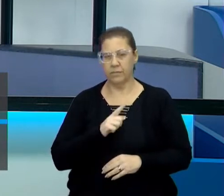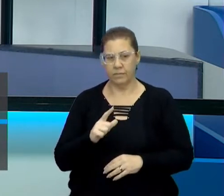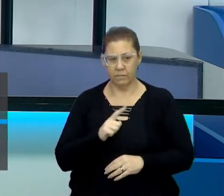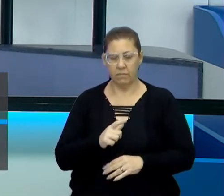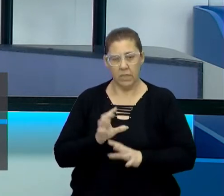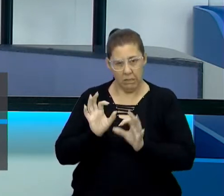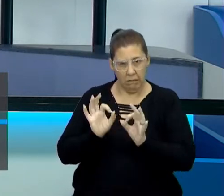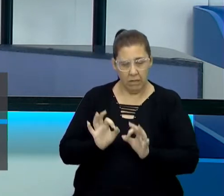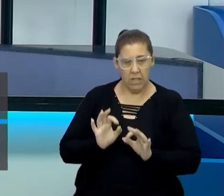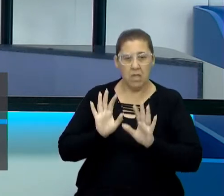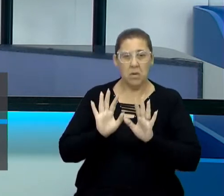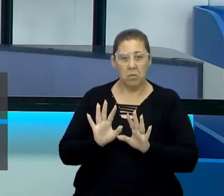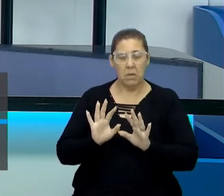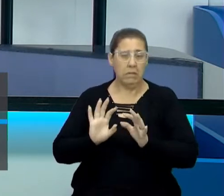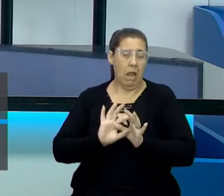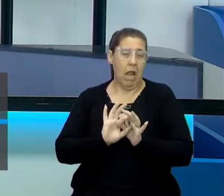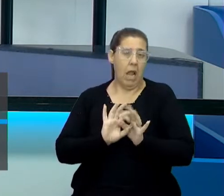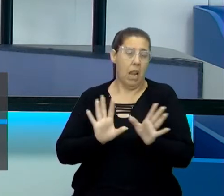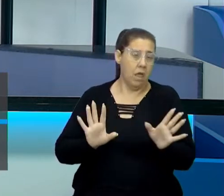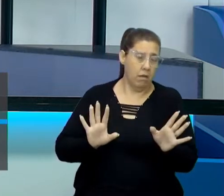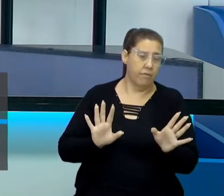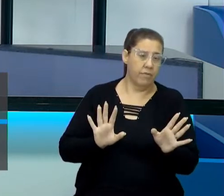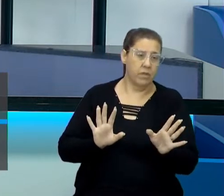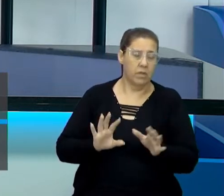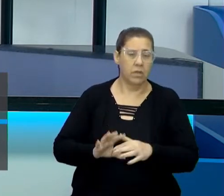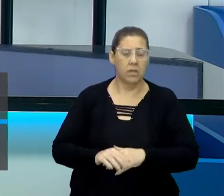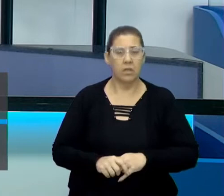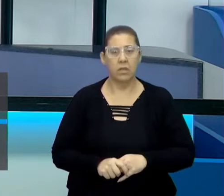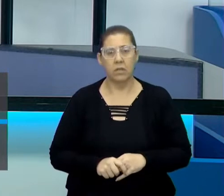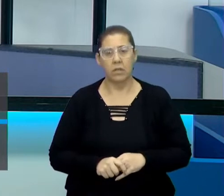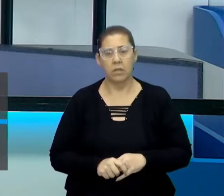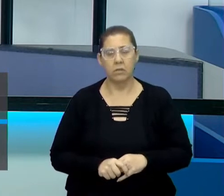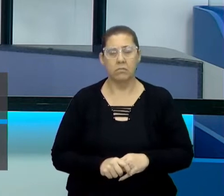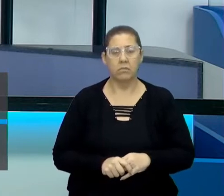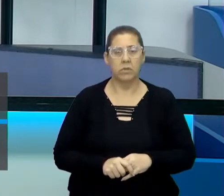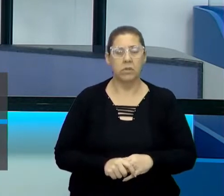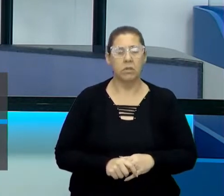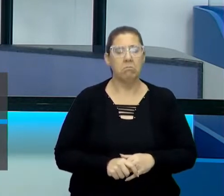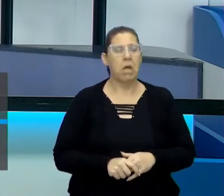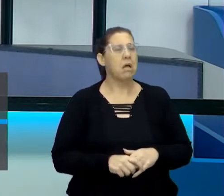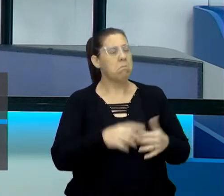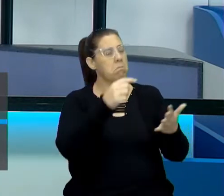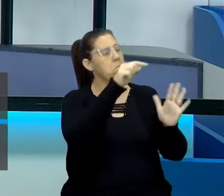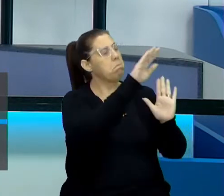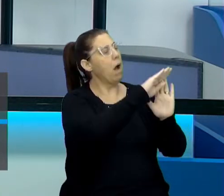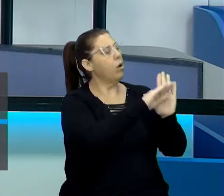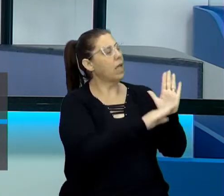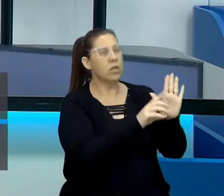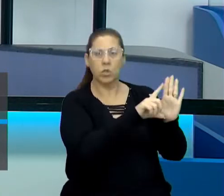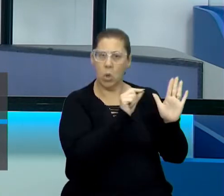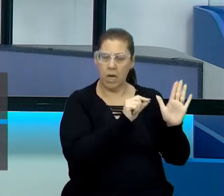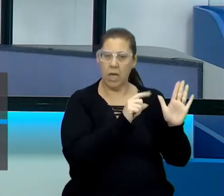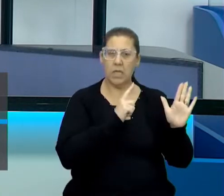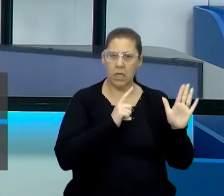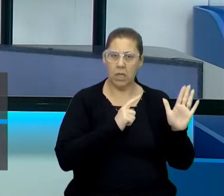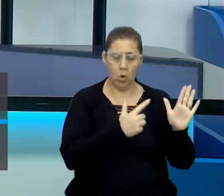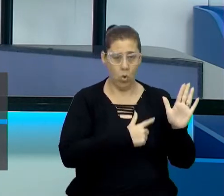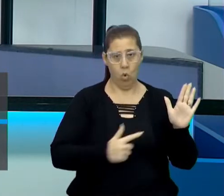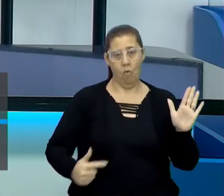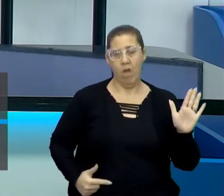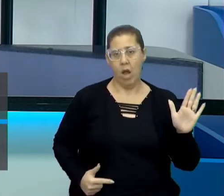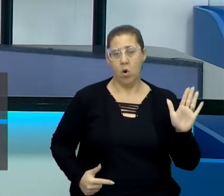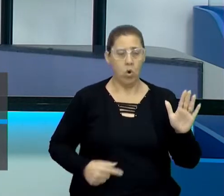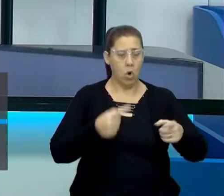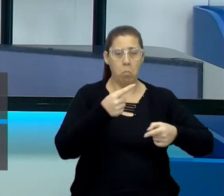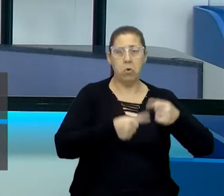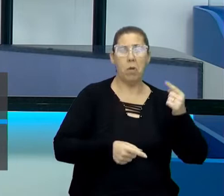que ser sempre. Mas ela é livre no sentido de determinar pautas? Por exemplo, ela tem a liberdade que o governo não oprime e